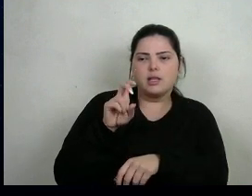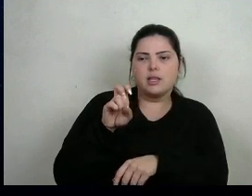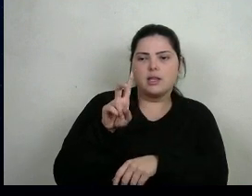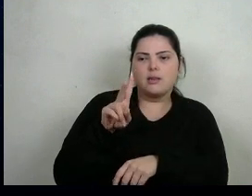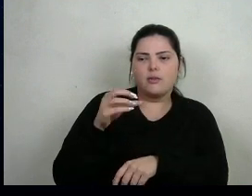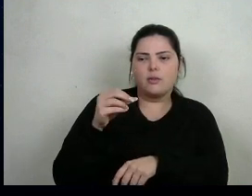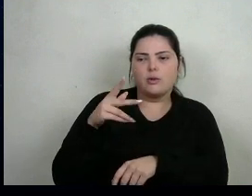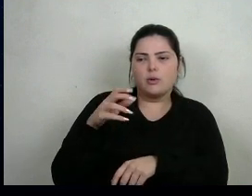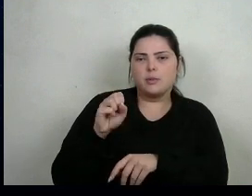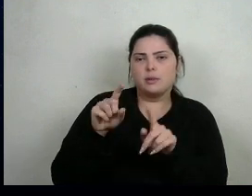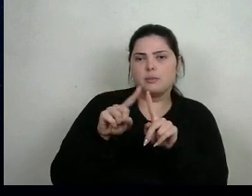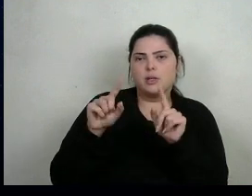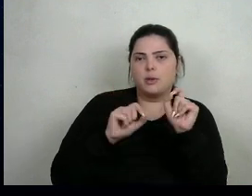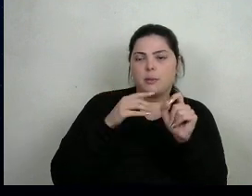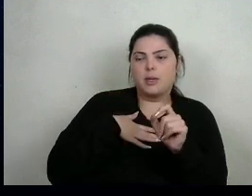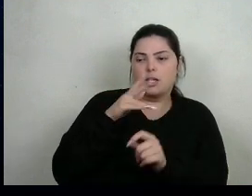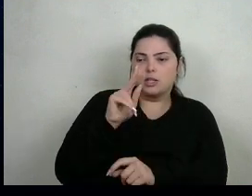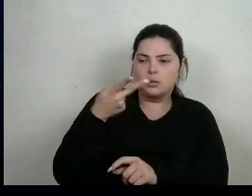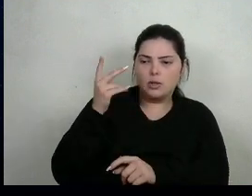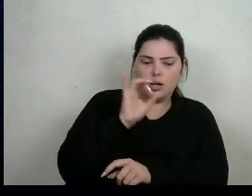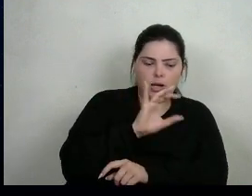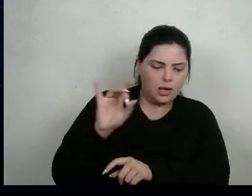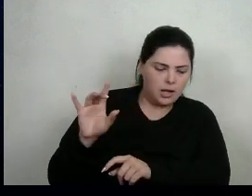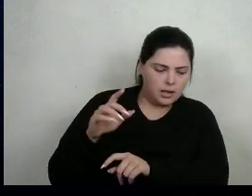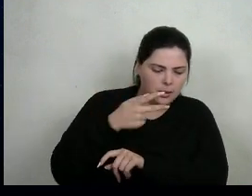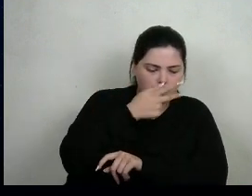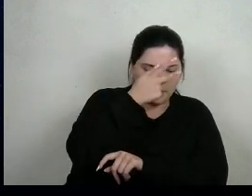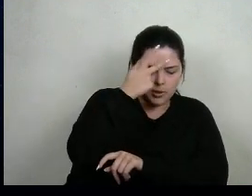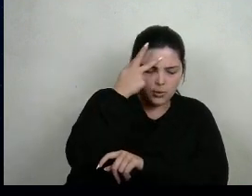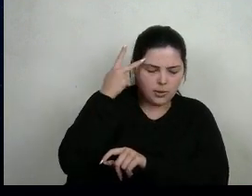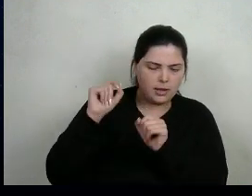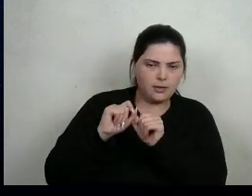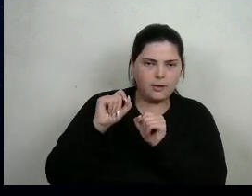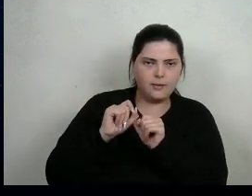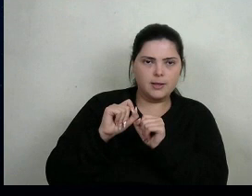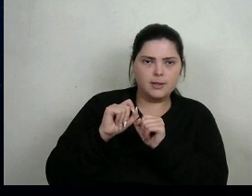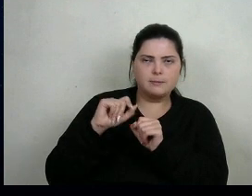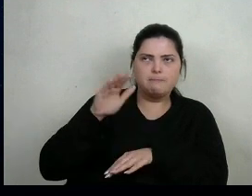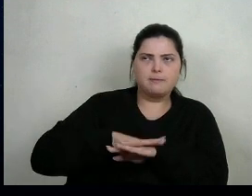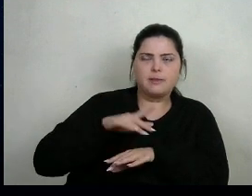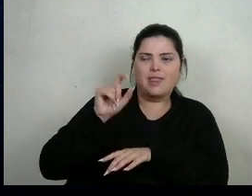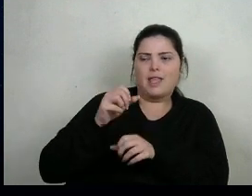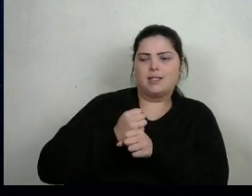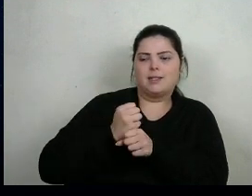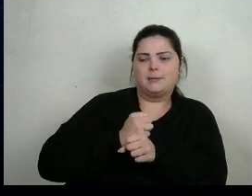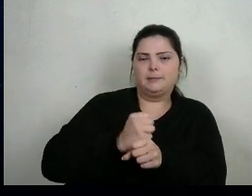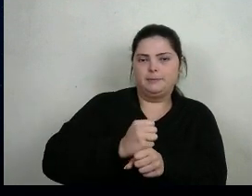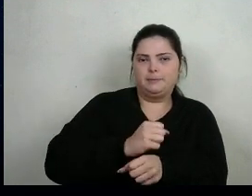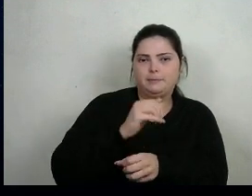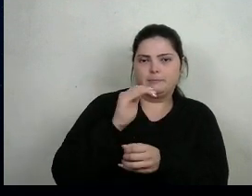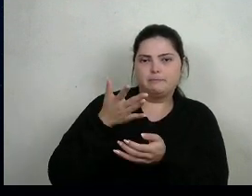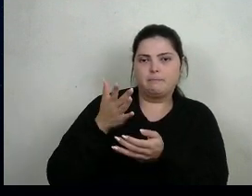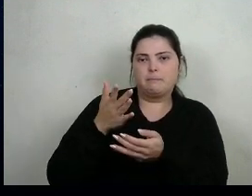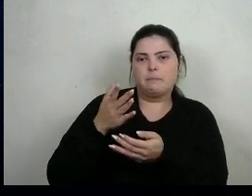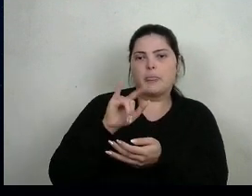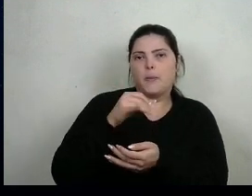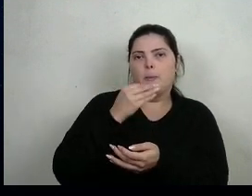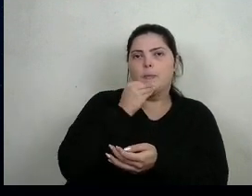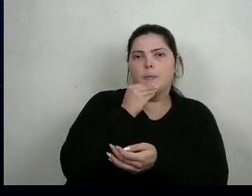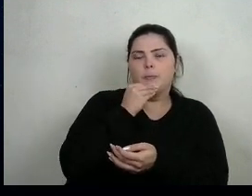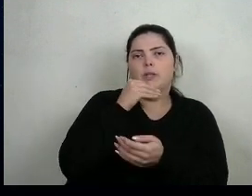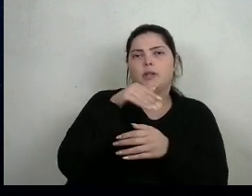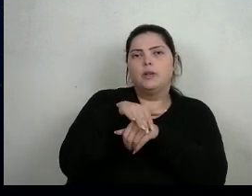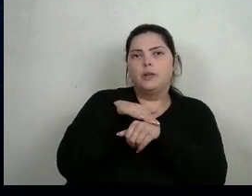da minha história para vocês como alguém que tá fazendo isso há pouco mais de 10 anos que quando tem oportunidade de conversar